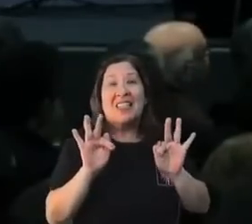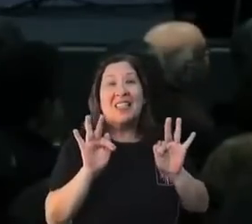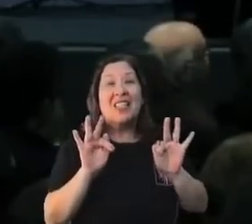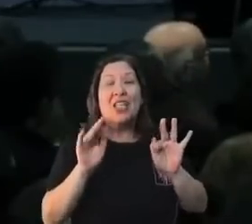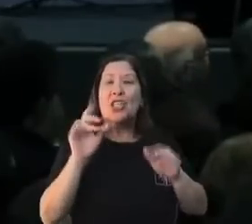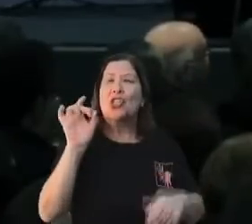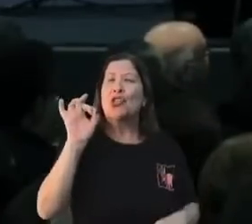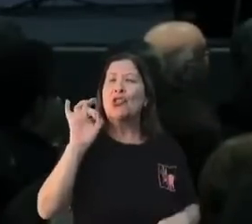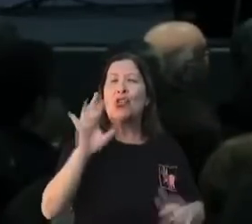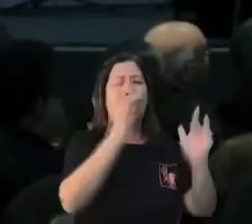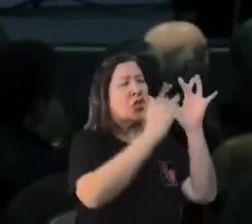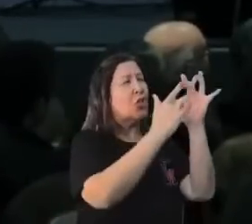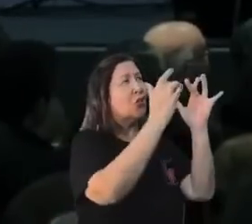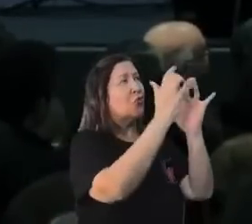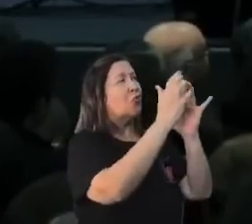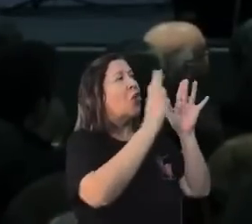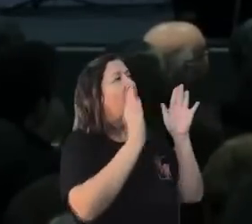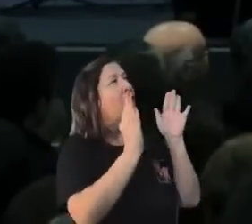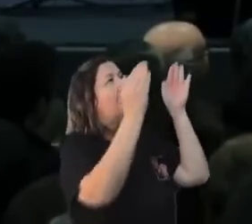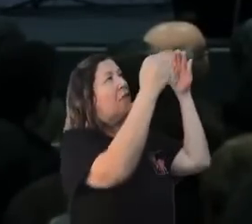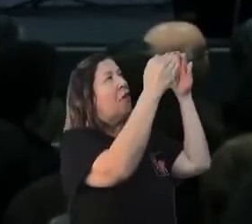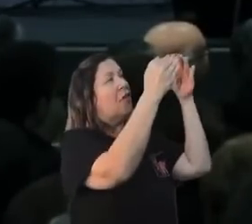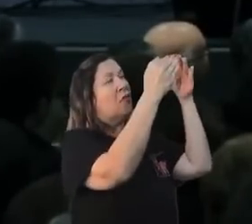está servindo.